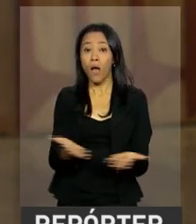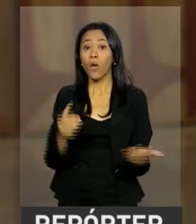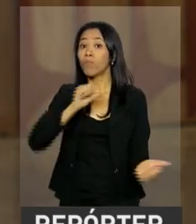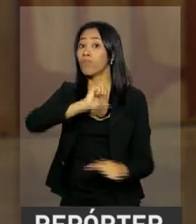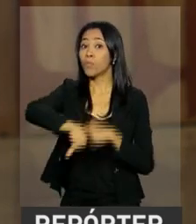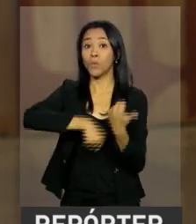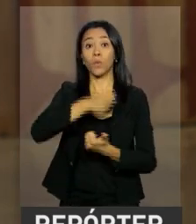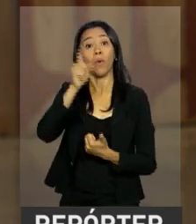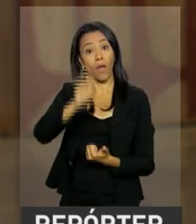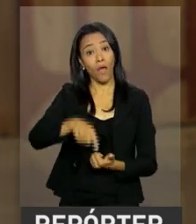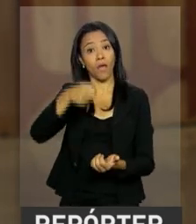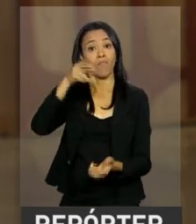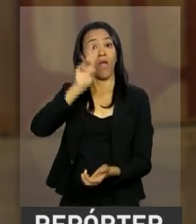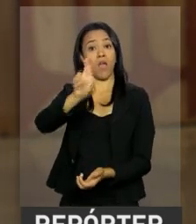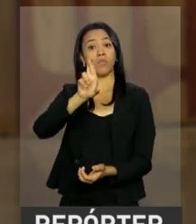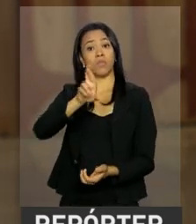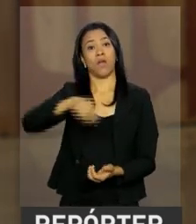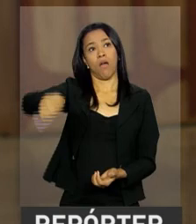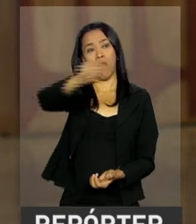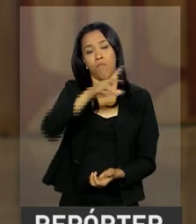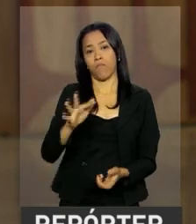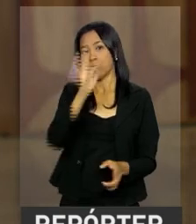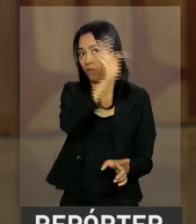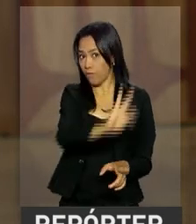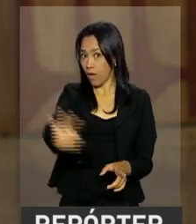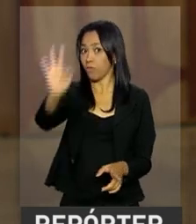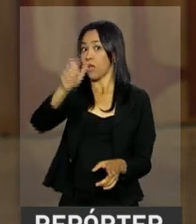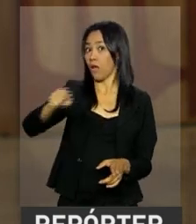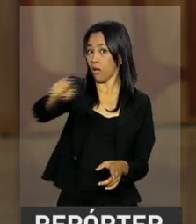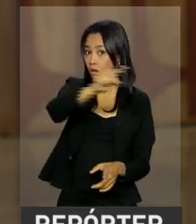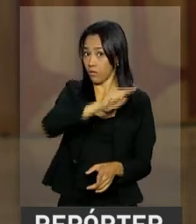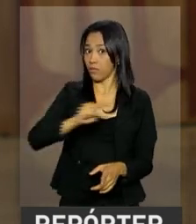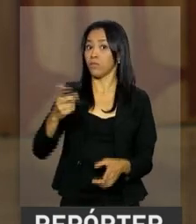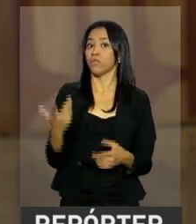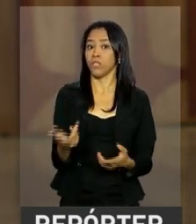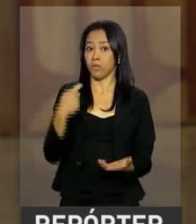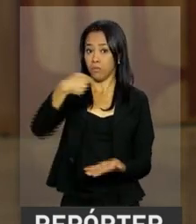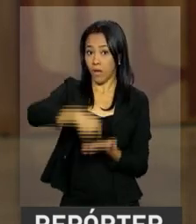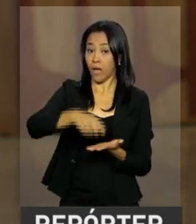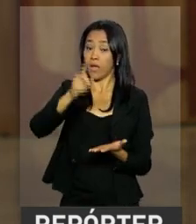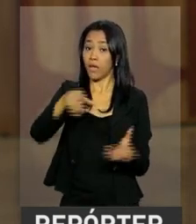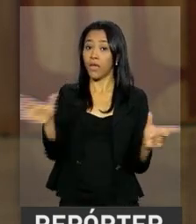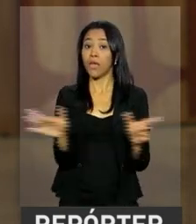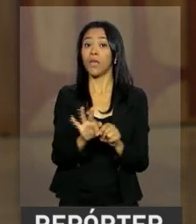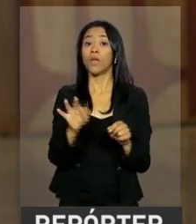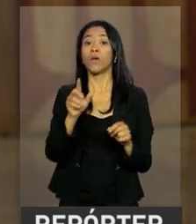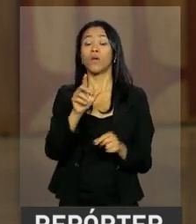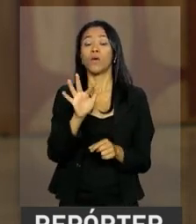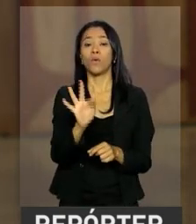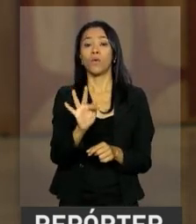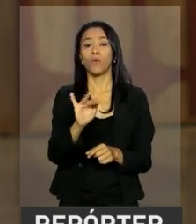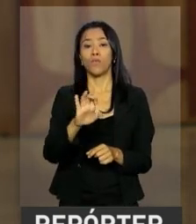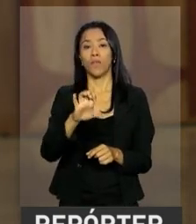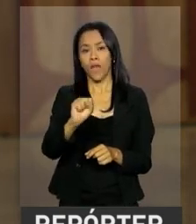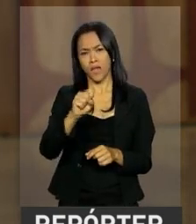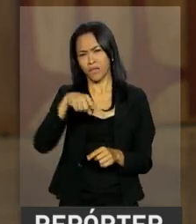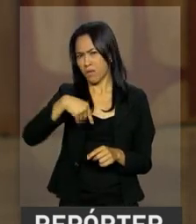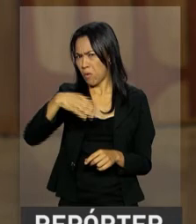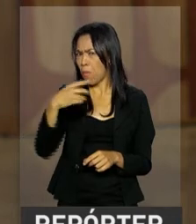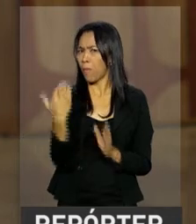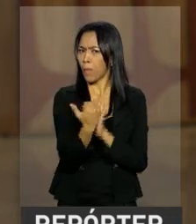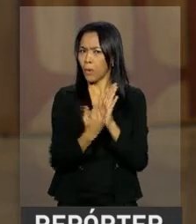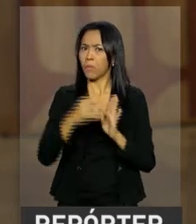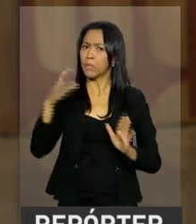O objetivo é passar aí mais obrigações para a iniciativa privada no FIES, que é um dos programas mais importantes do Ministério da